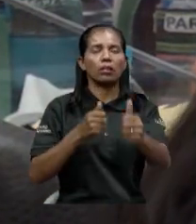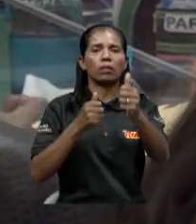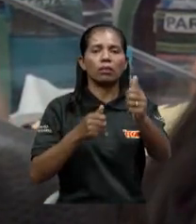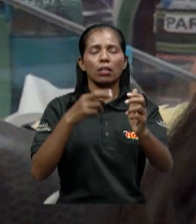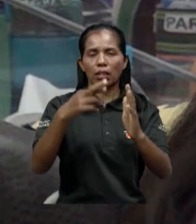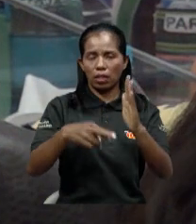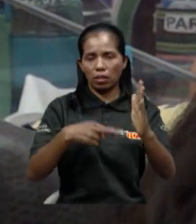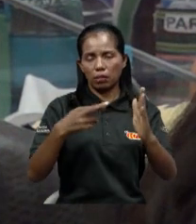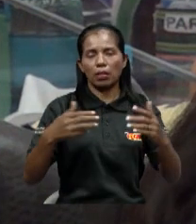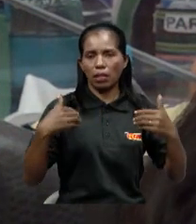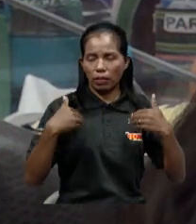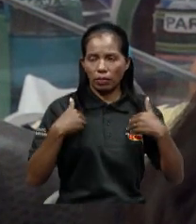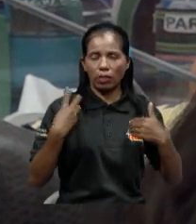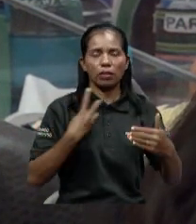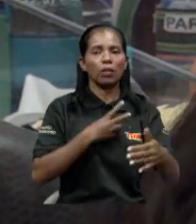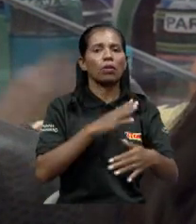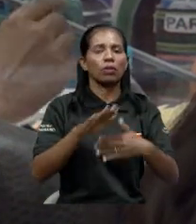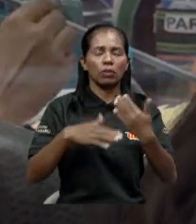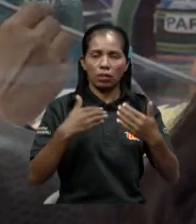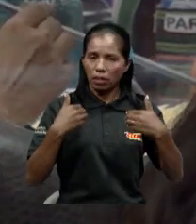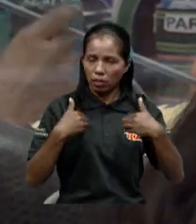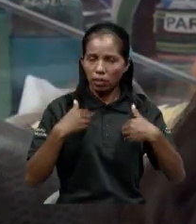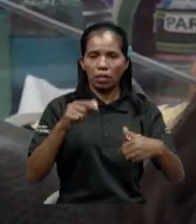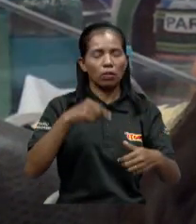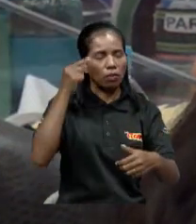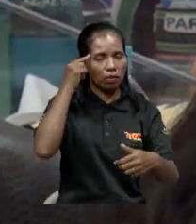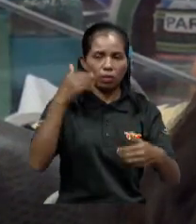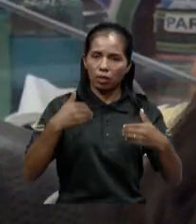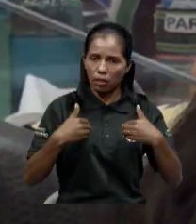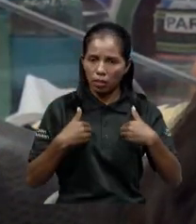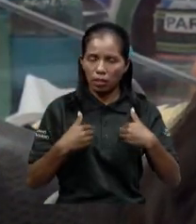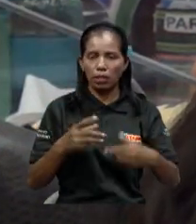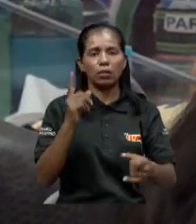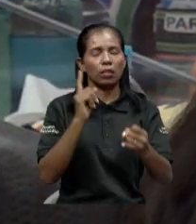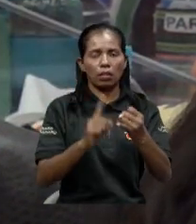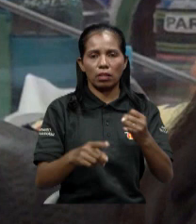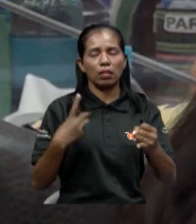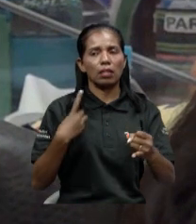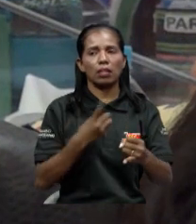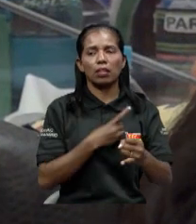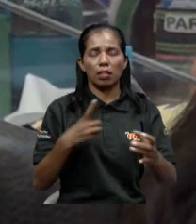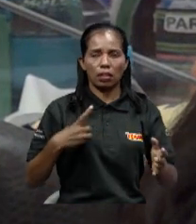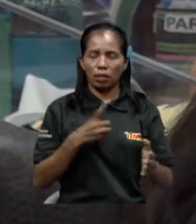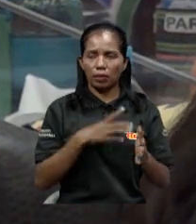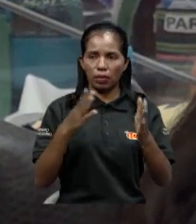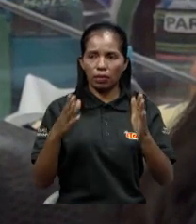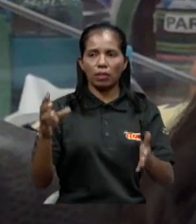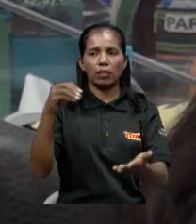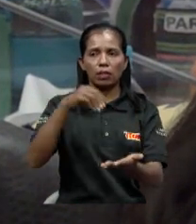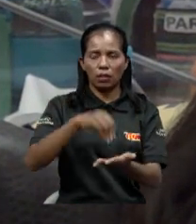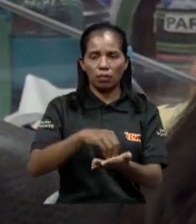nebeke, itoto iha, e governo ne iha, e no fim, ita deputado Sira, o de tau